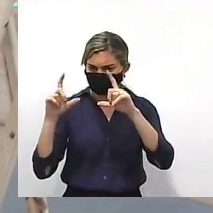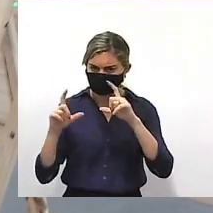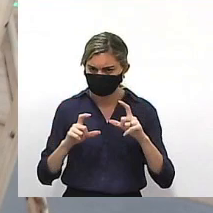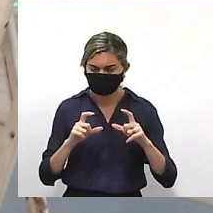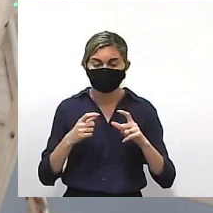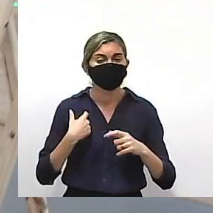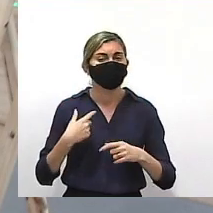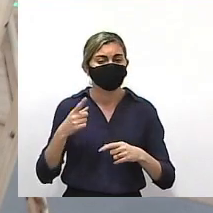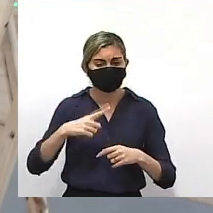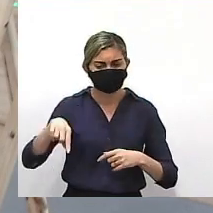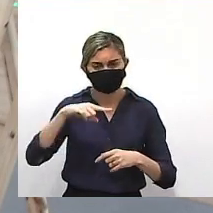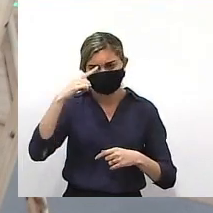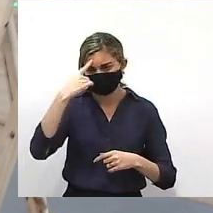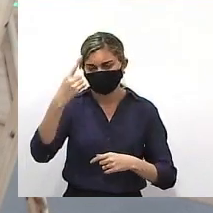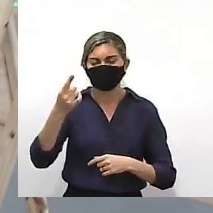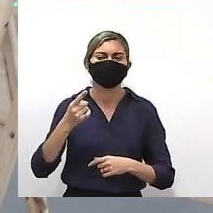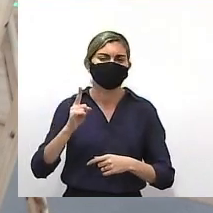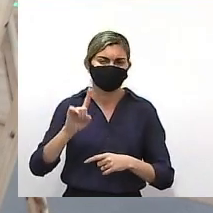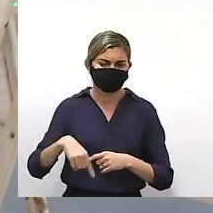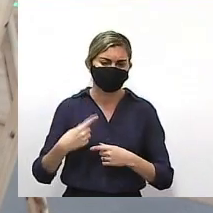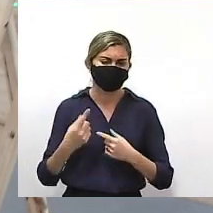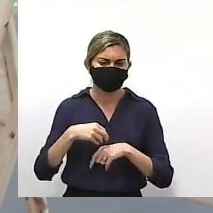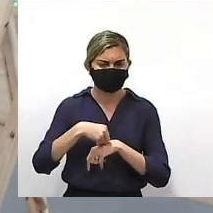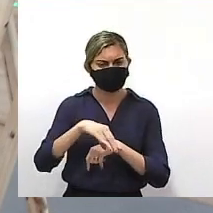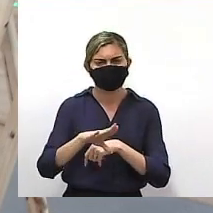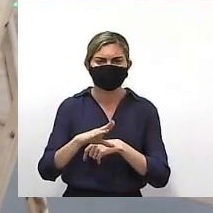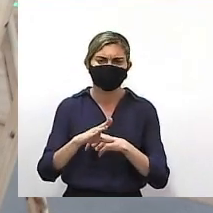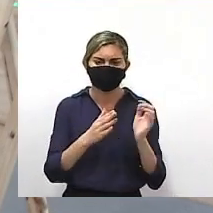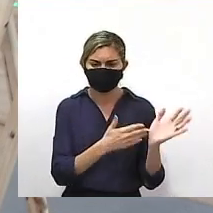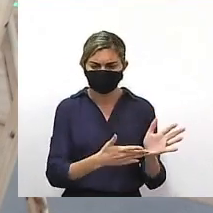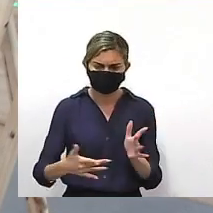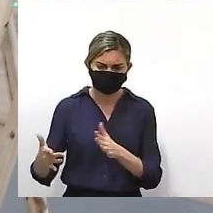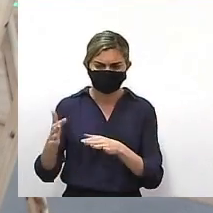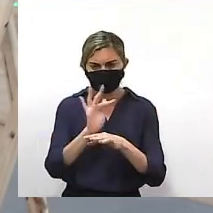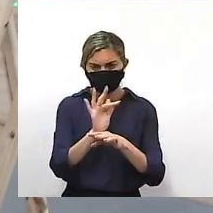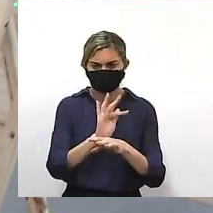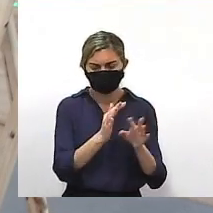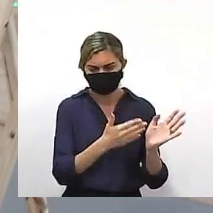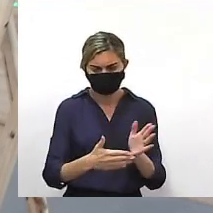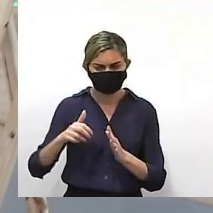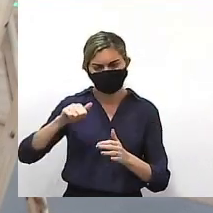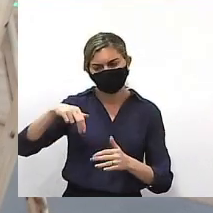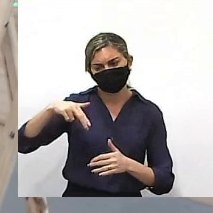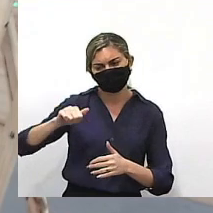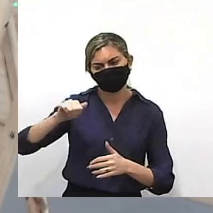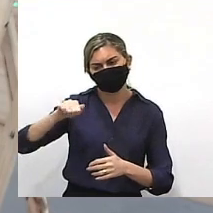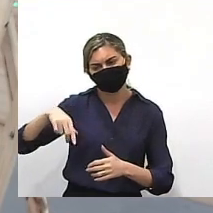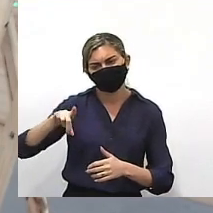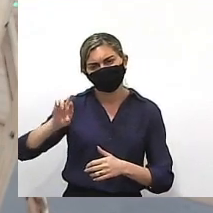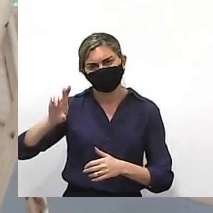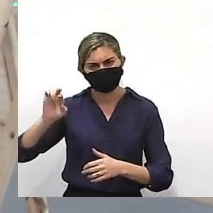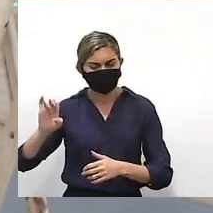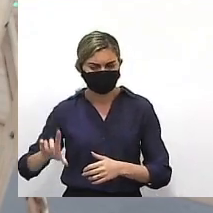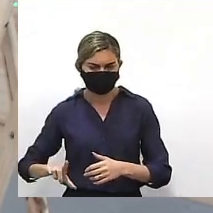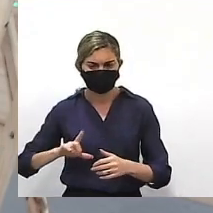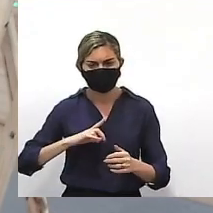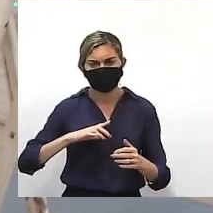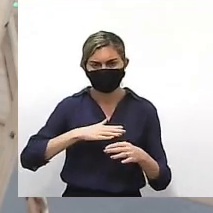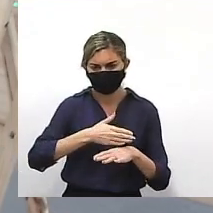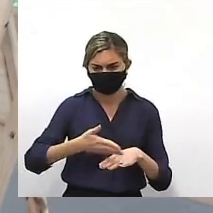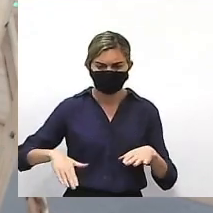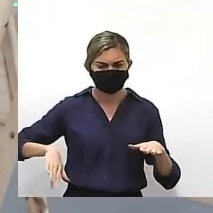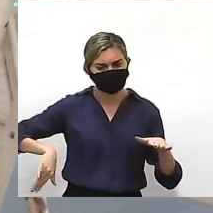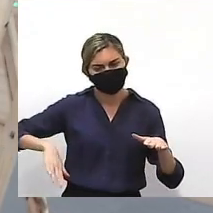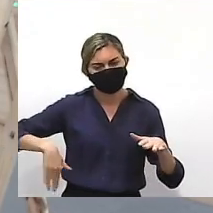fotografias, a nossa ideia é para passar um curta-metragem da Ana Andrade que se chama Entre Marés, onde vocês